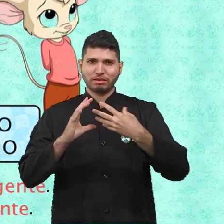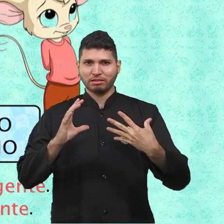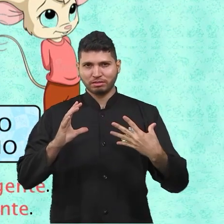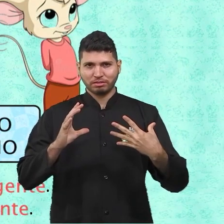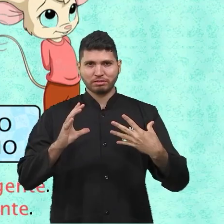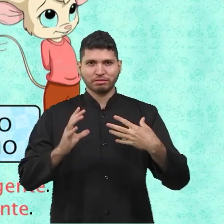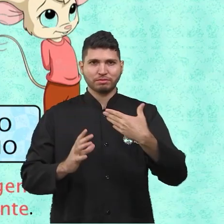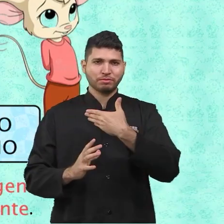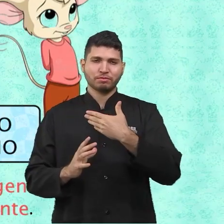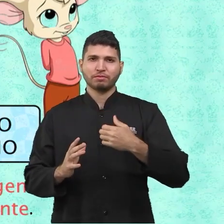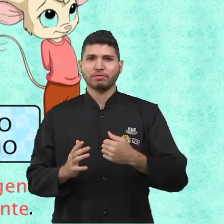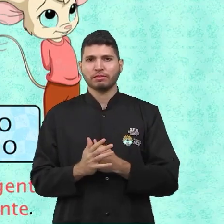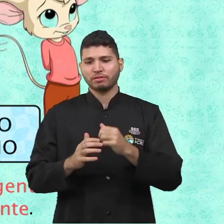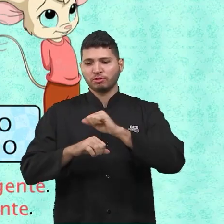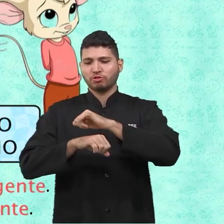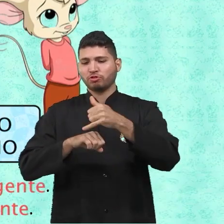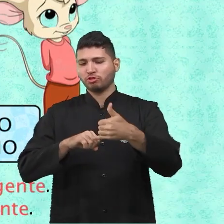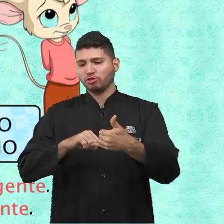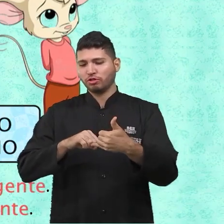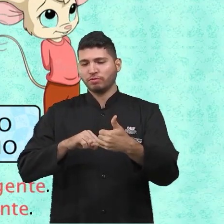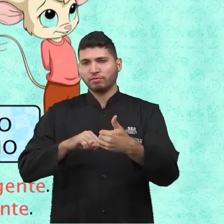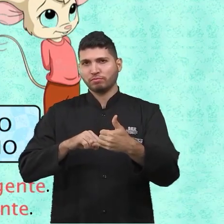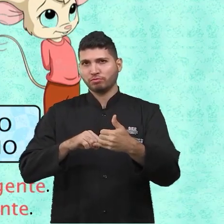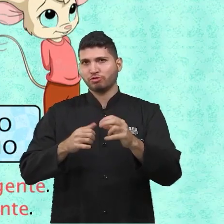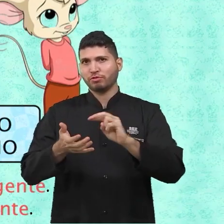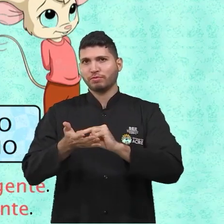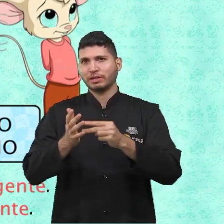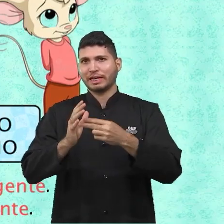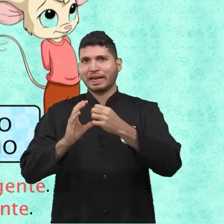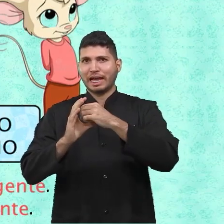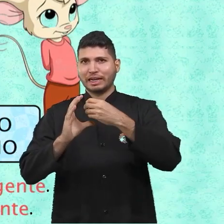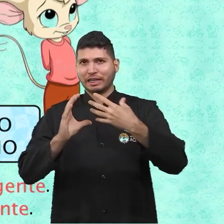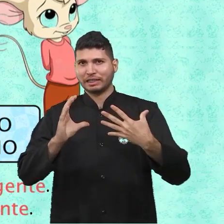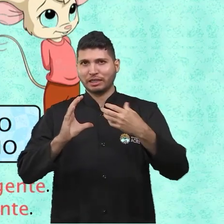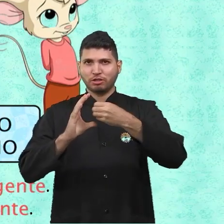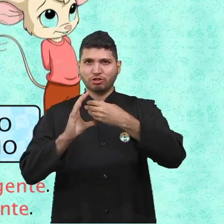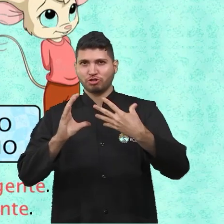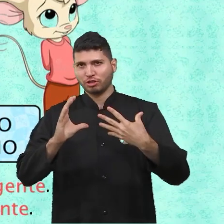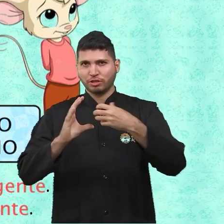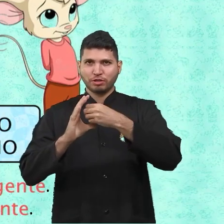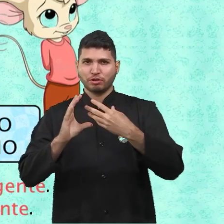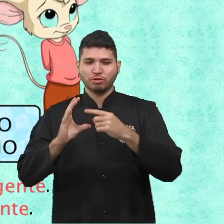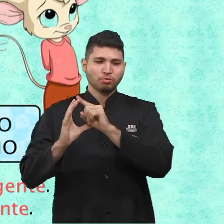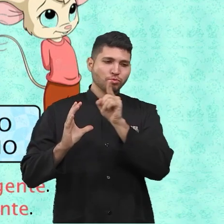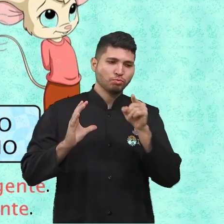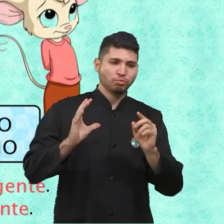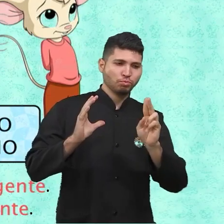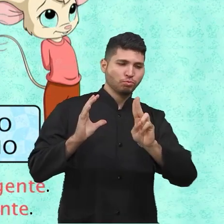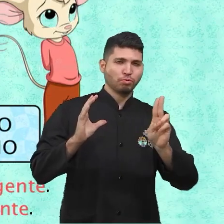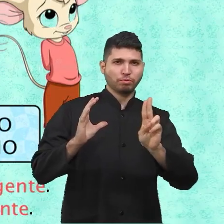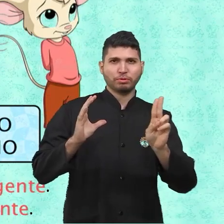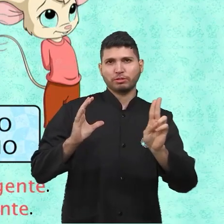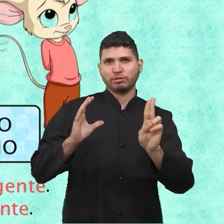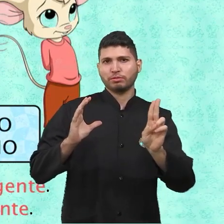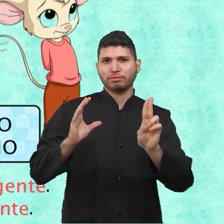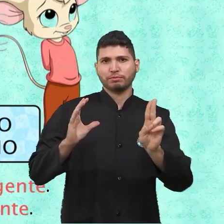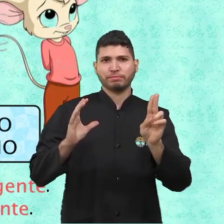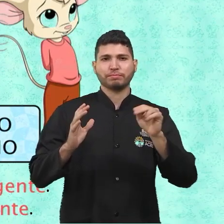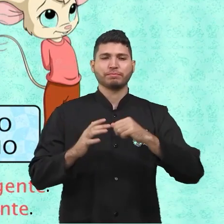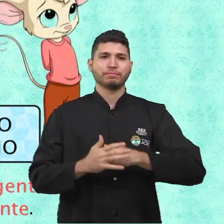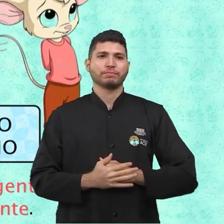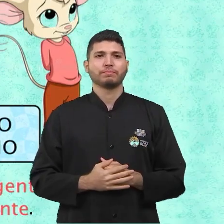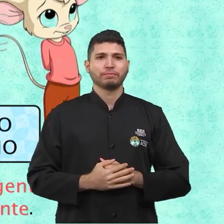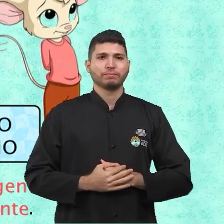isso que eu chamo ela de adjetivo, porque ela está caracterizando o nome, o substantivo. Né? Assim como rápida aqui, nesse outro